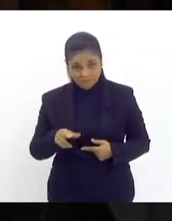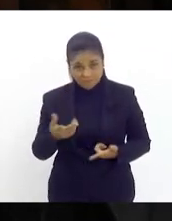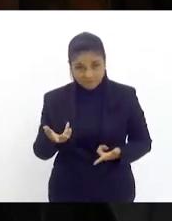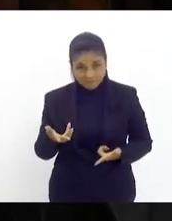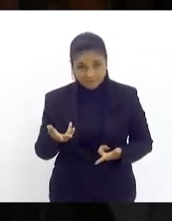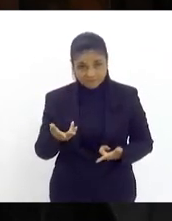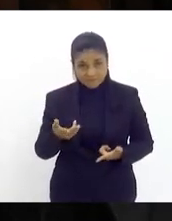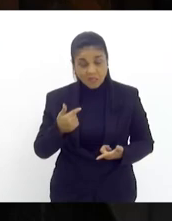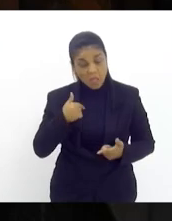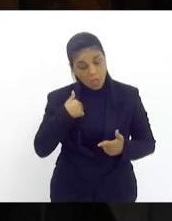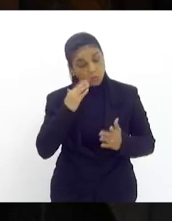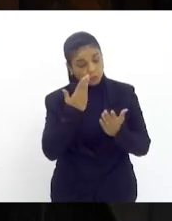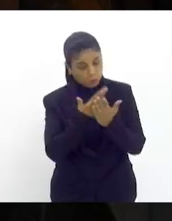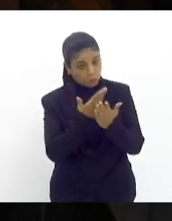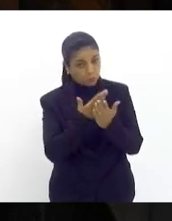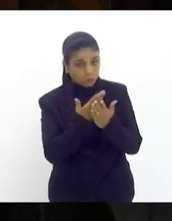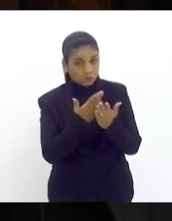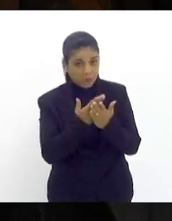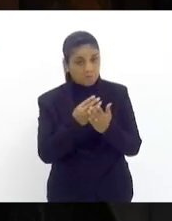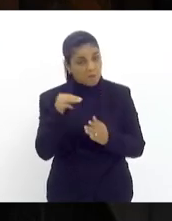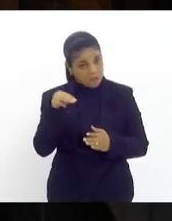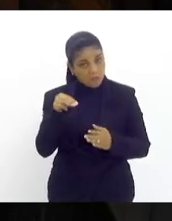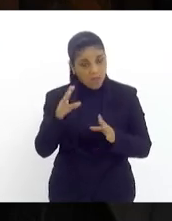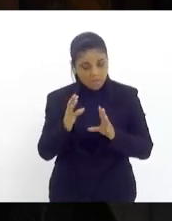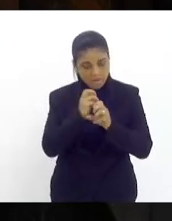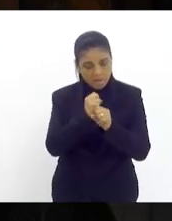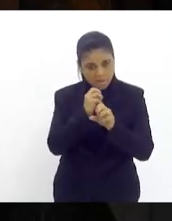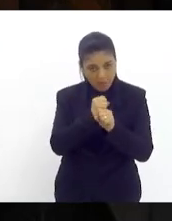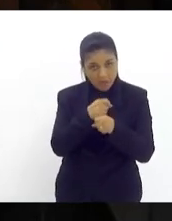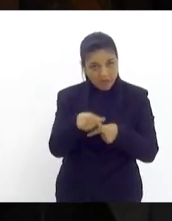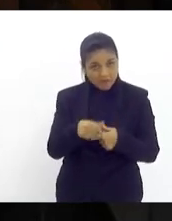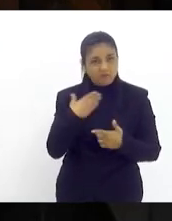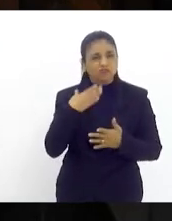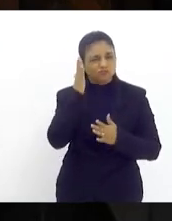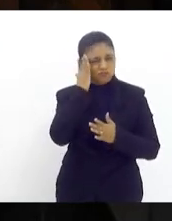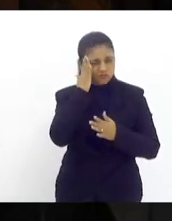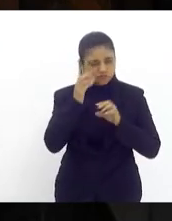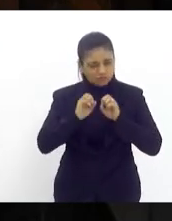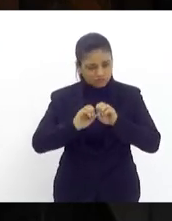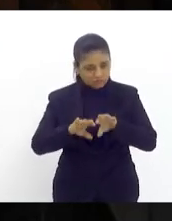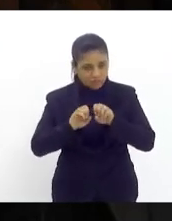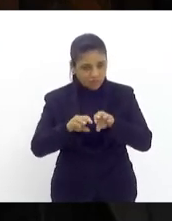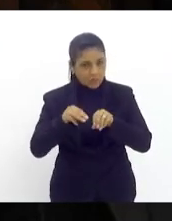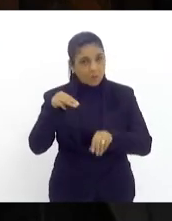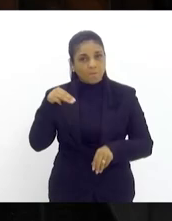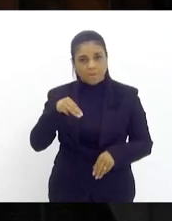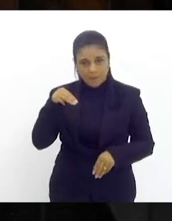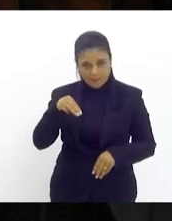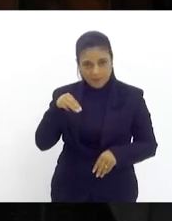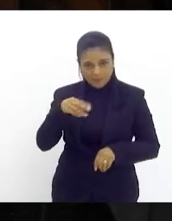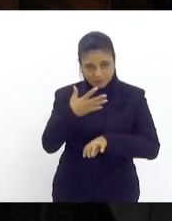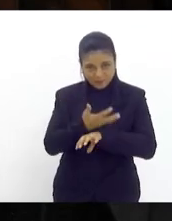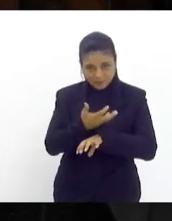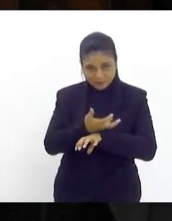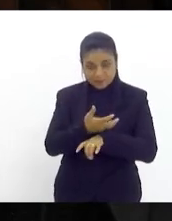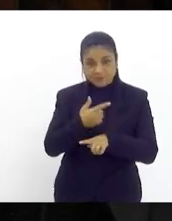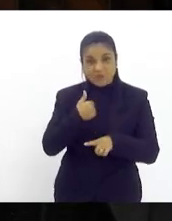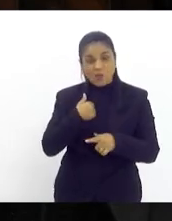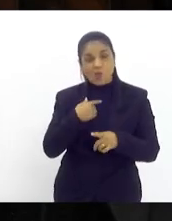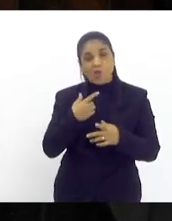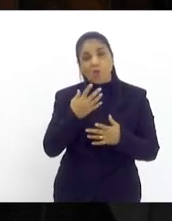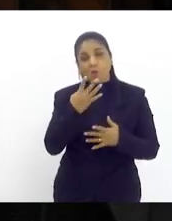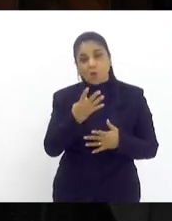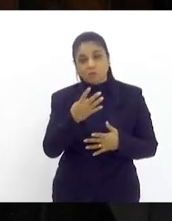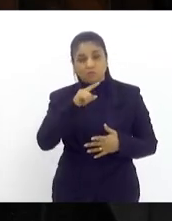como estudar em matemática e também já dei aula de matemática se eu dividir